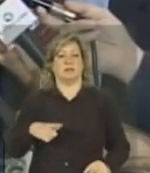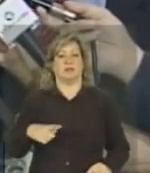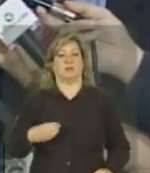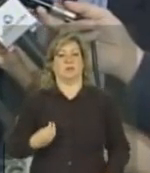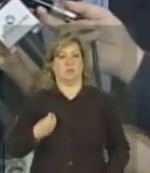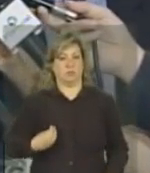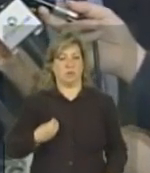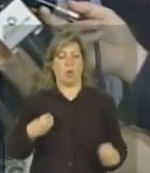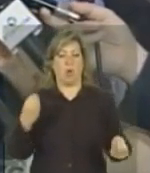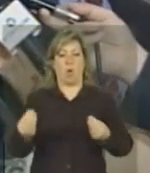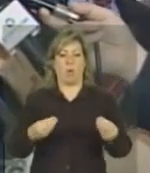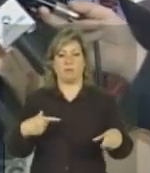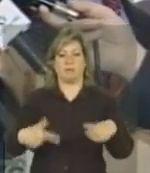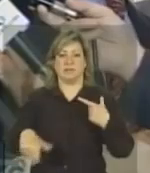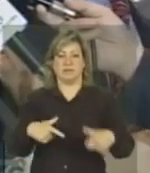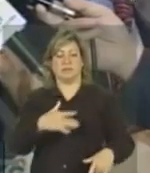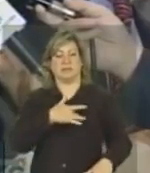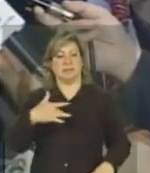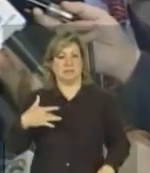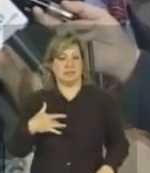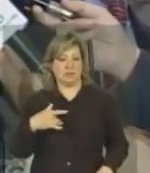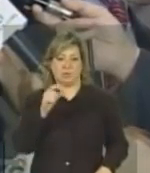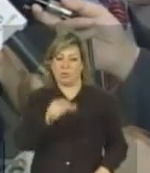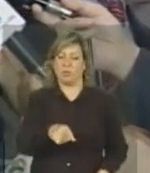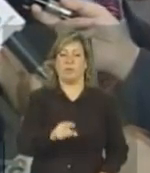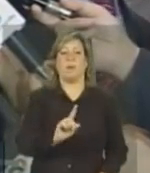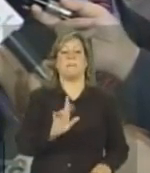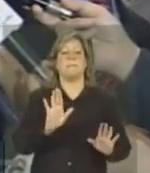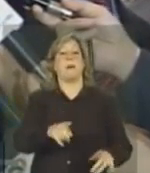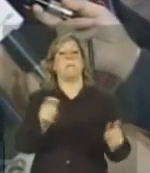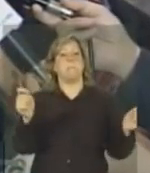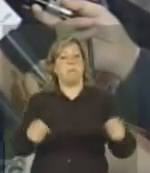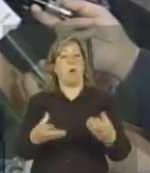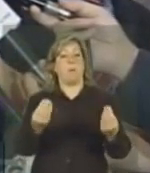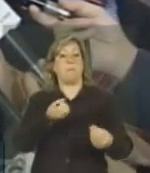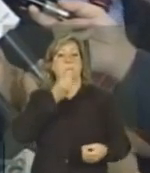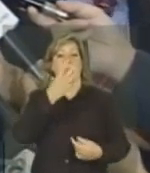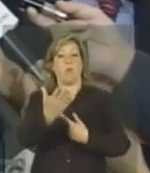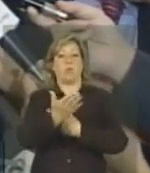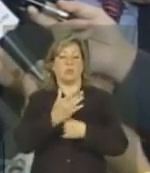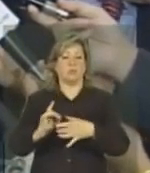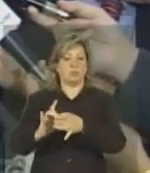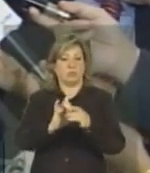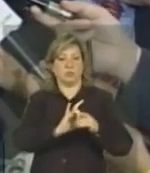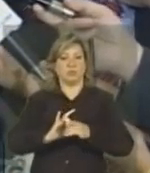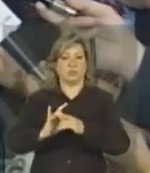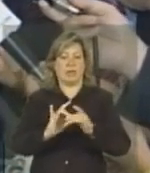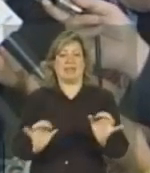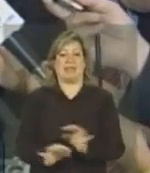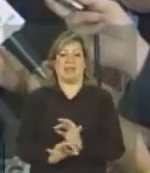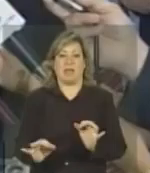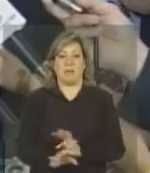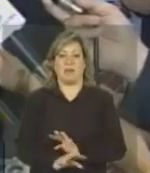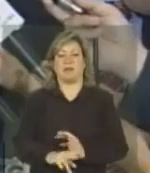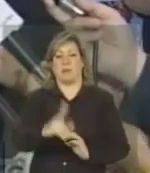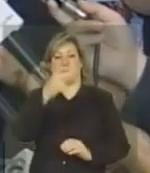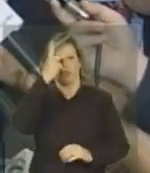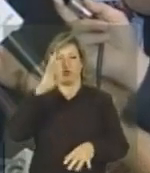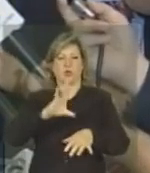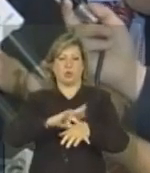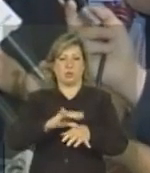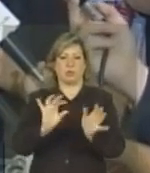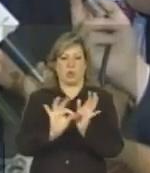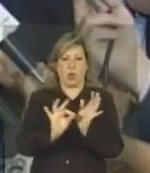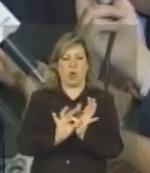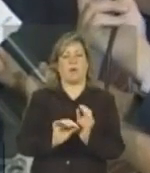como serviços de saúde, mas que podem ser muito importantes para o apoio ao tratamento, o apoio à reinserção social,